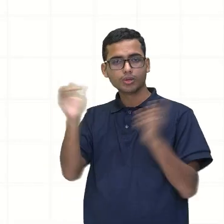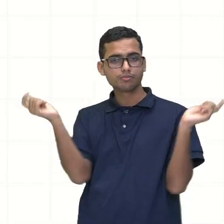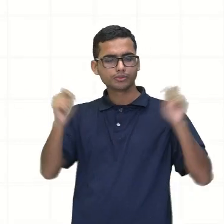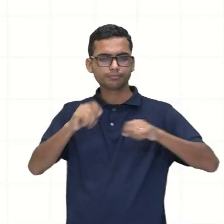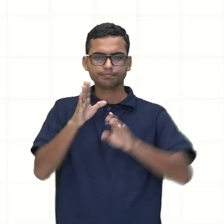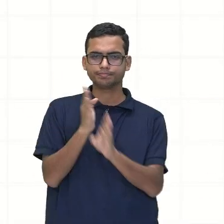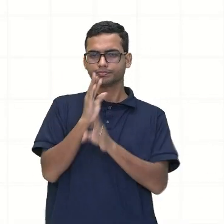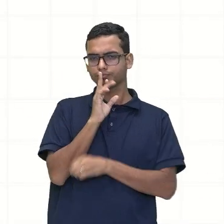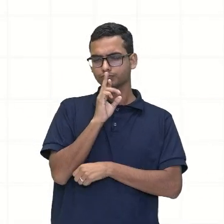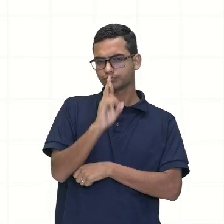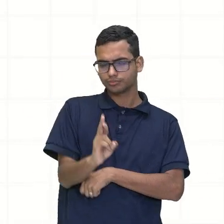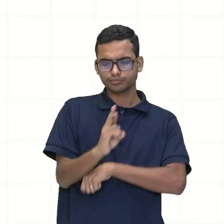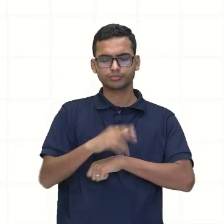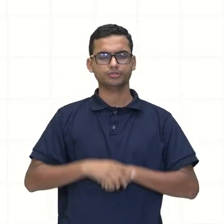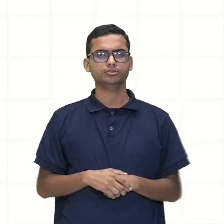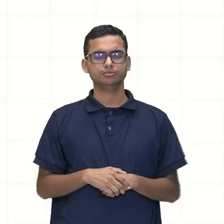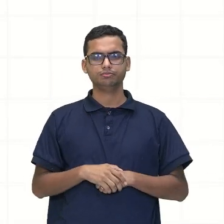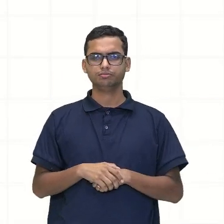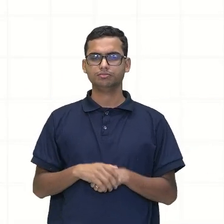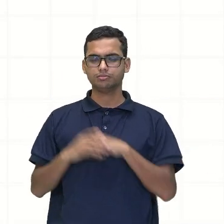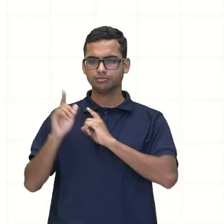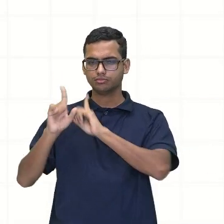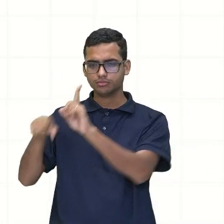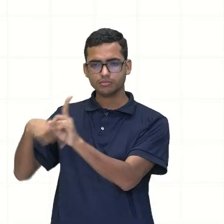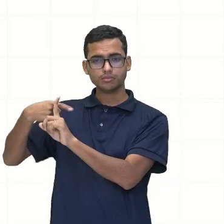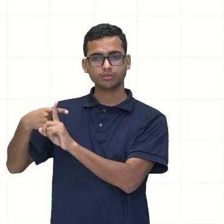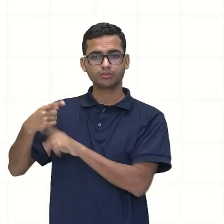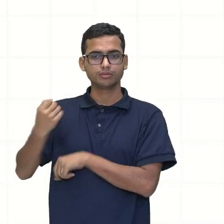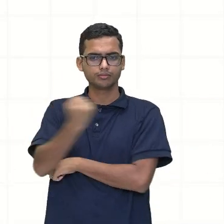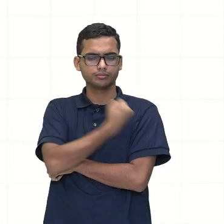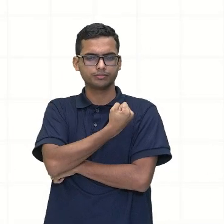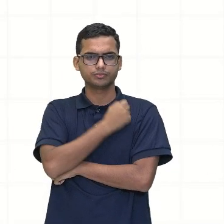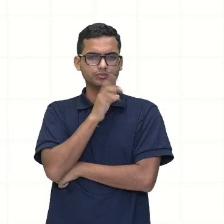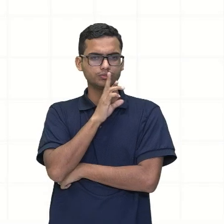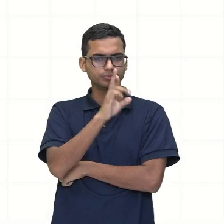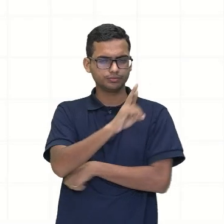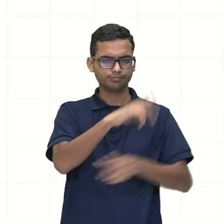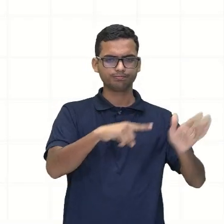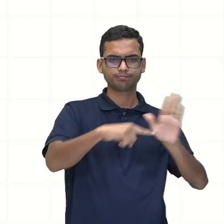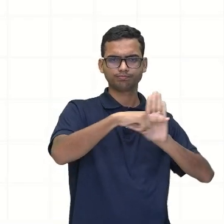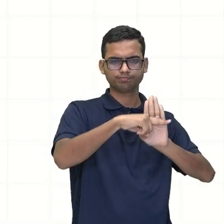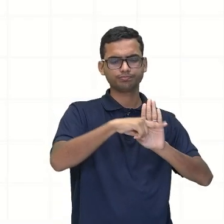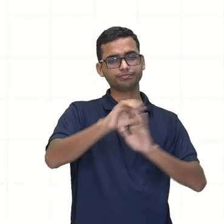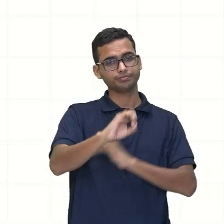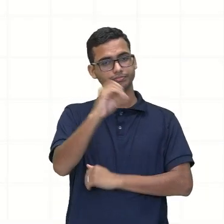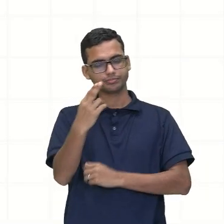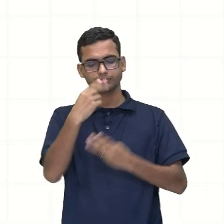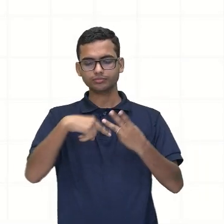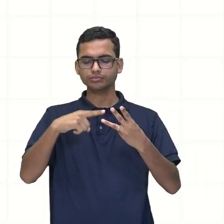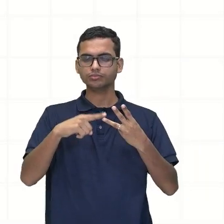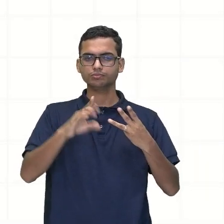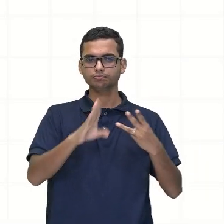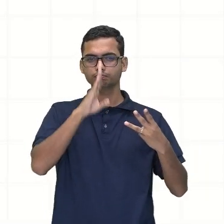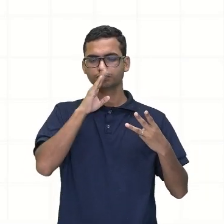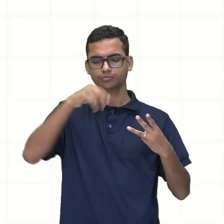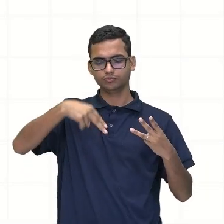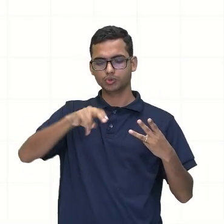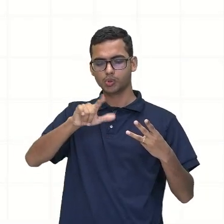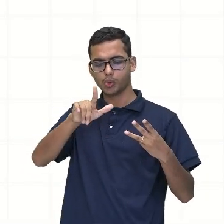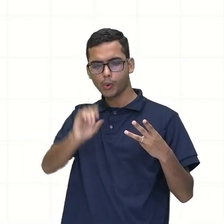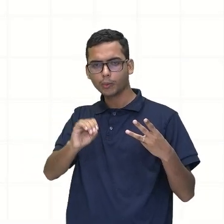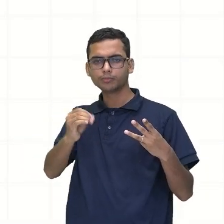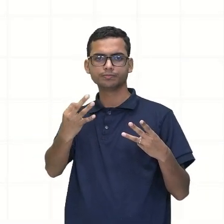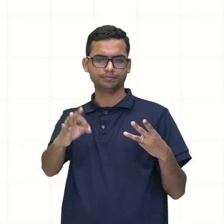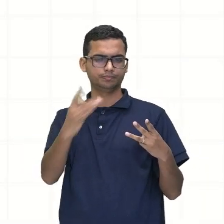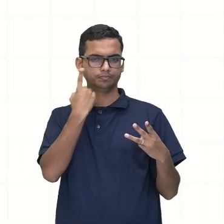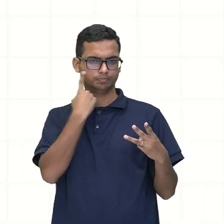um resultado positivo, você pode ter um resultado negativo ou você pode ter um resultado nulo. Tá bom?